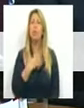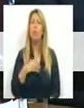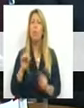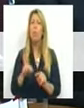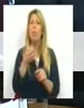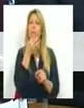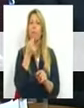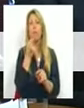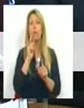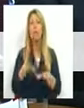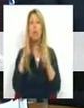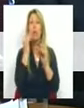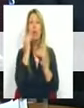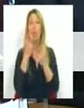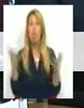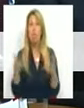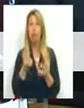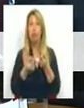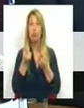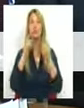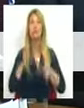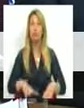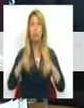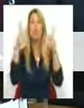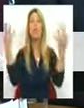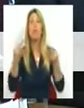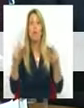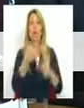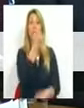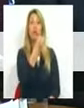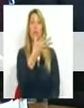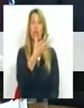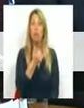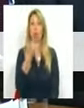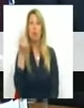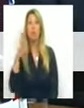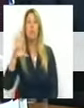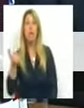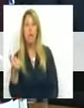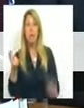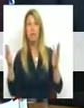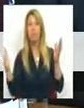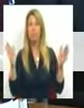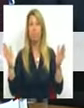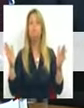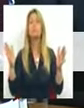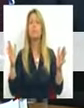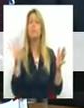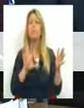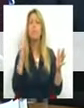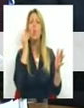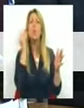essa evolução, esses progressos que aconteceram entre 2012 e 2015, de que forma é que